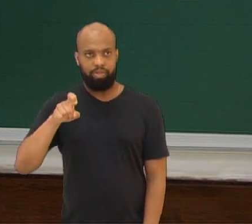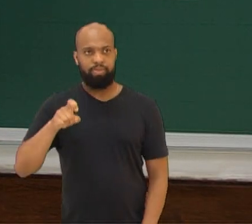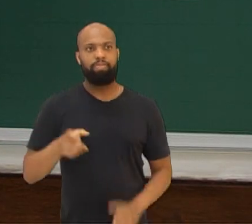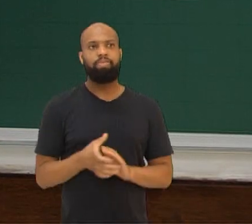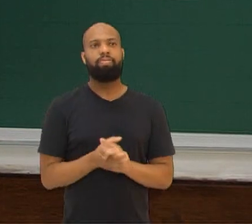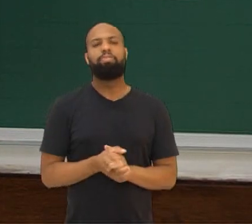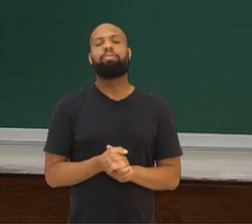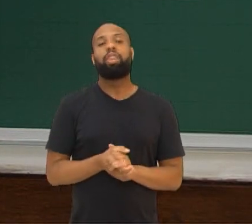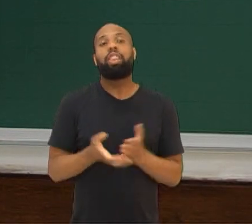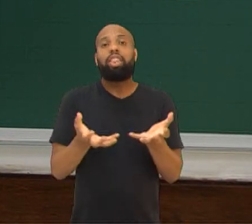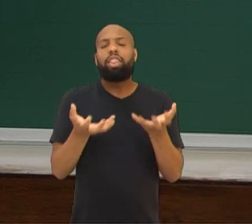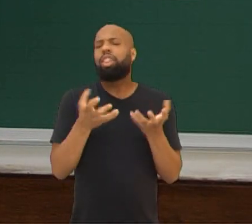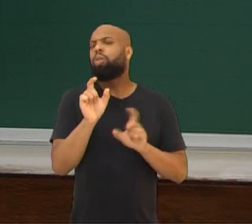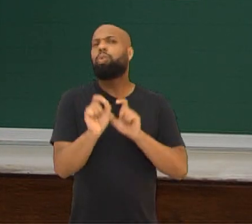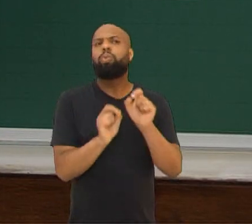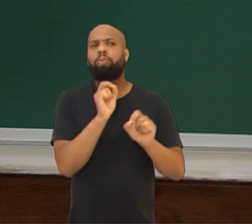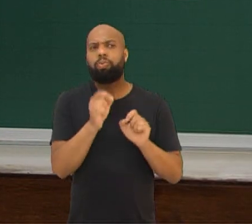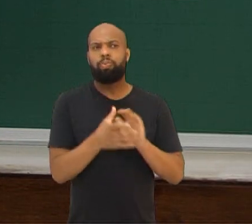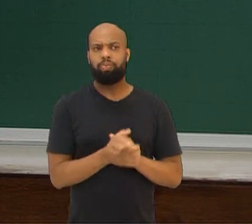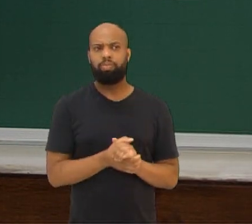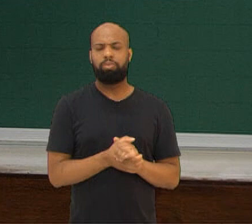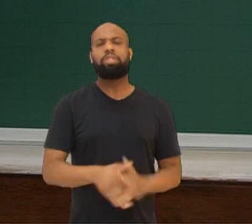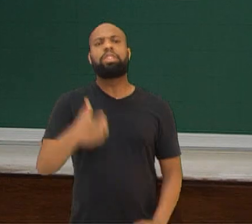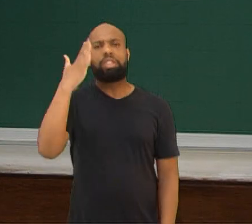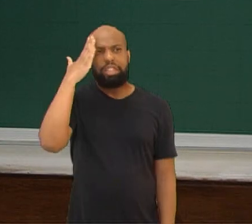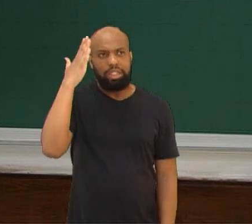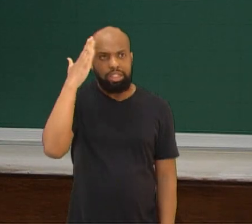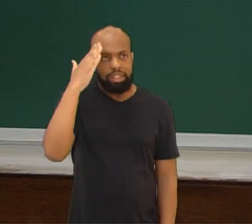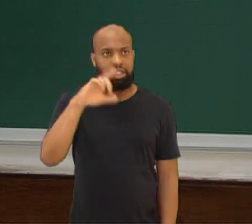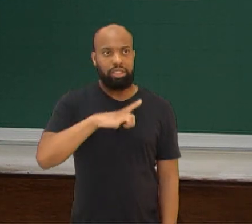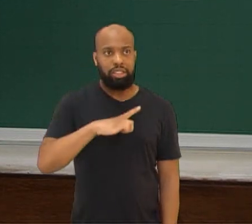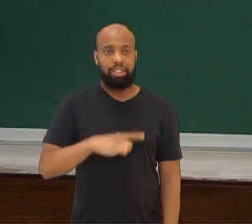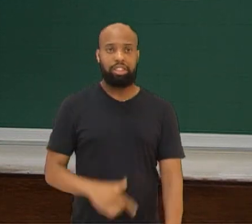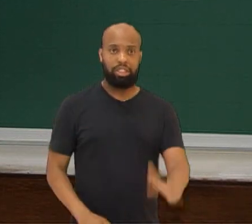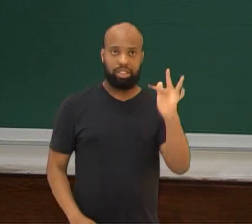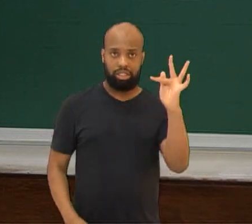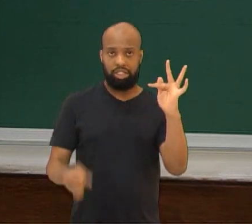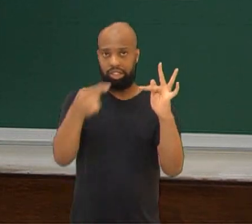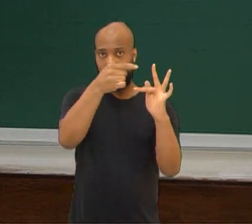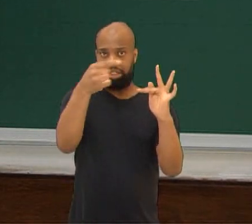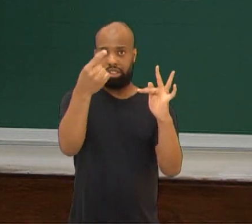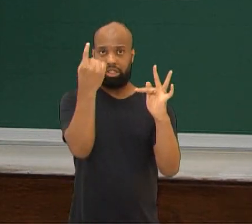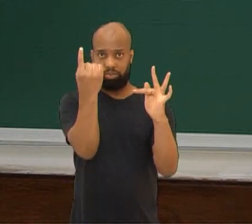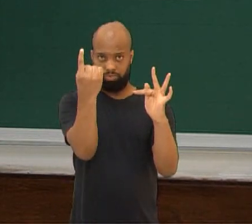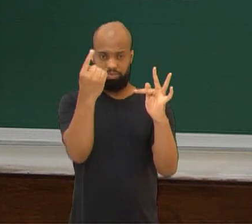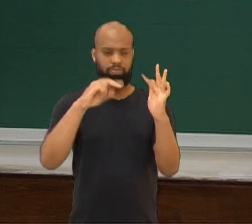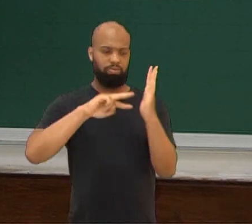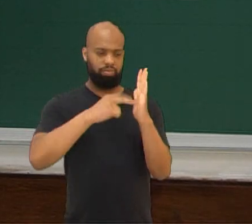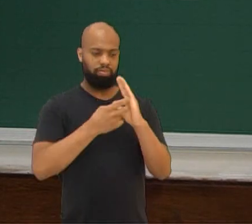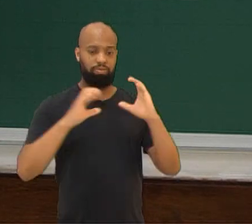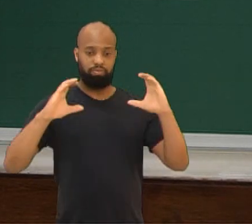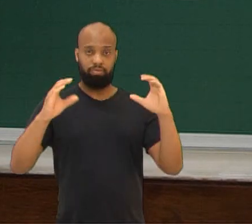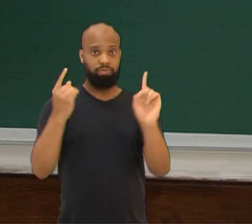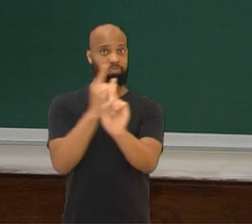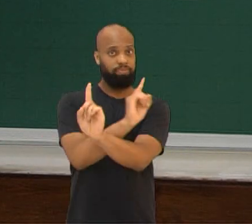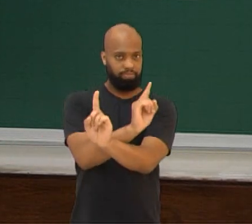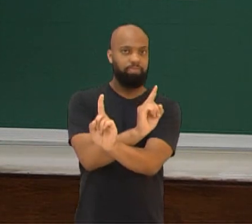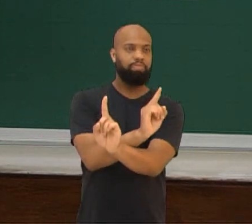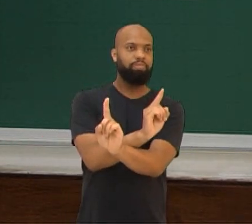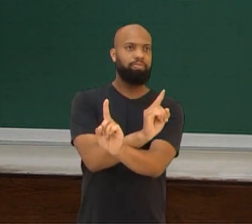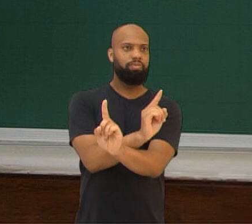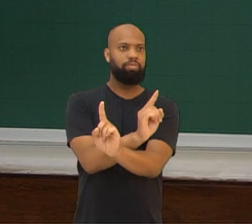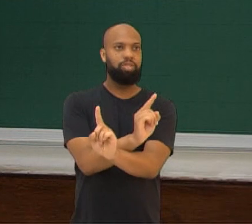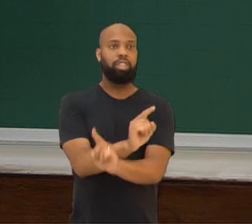x. E olha lá, mais uma coisa. E sabendo que f de menos 1, ou seja, a função